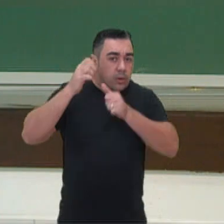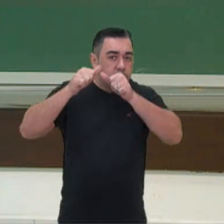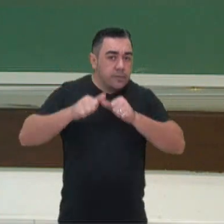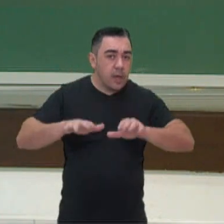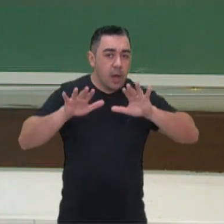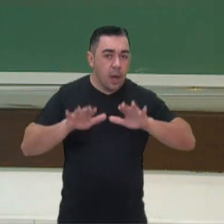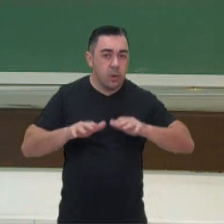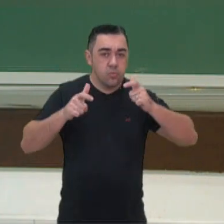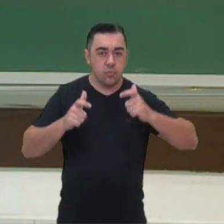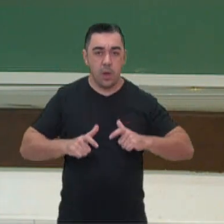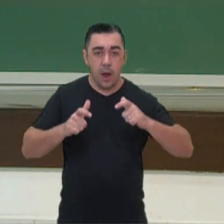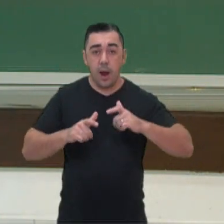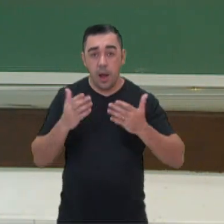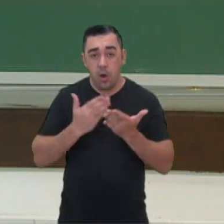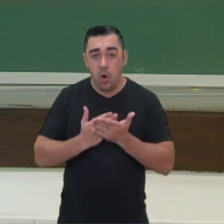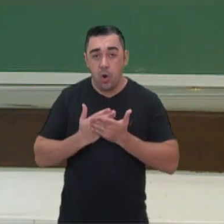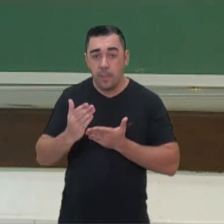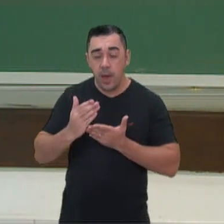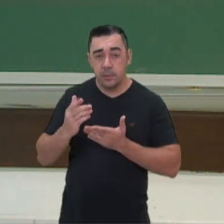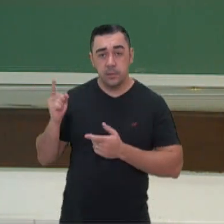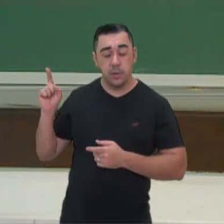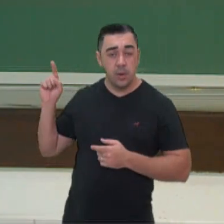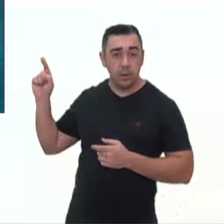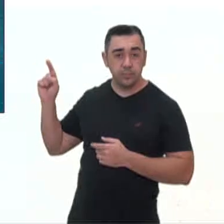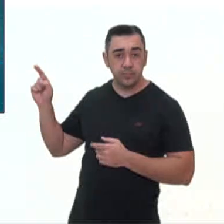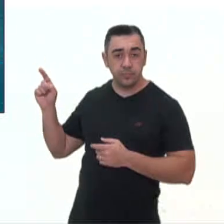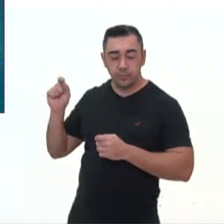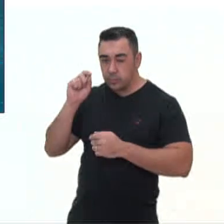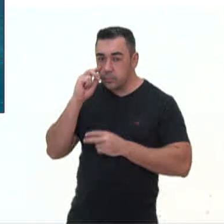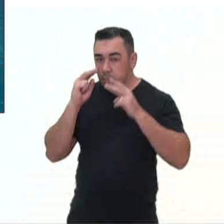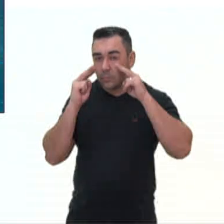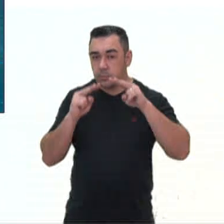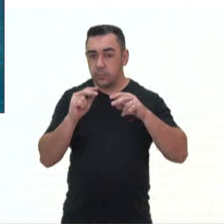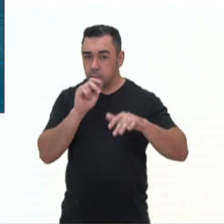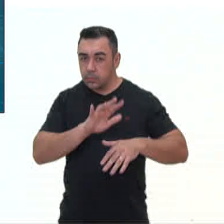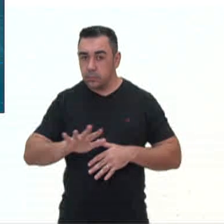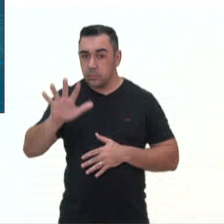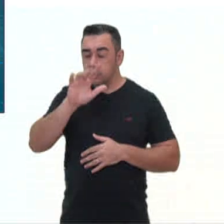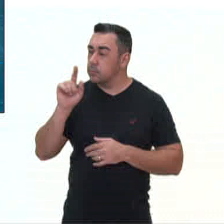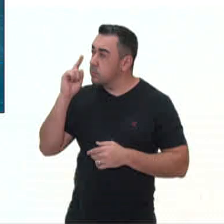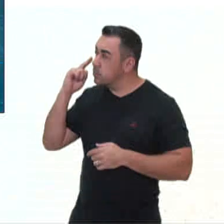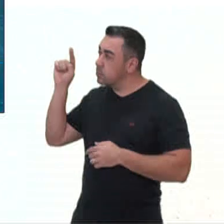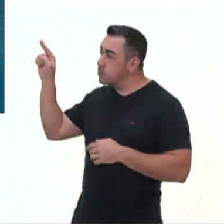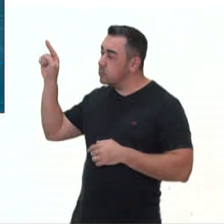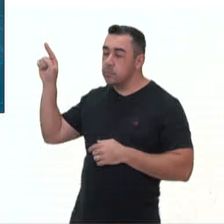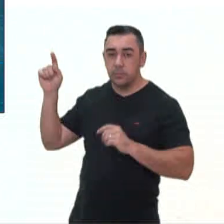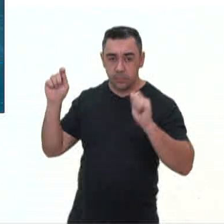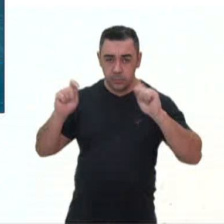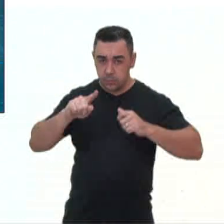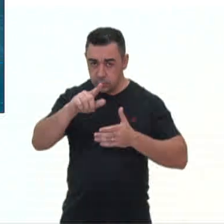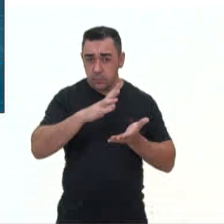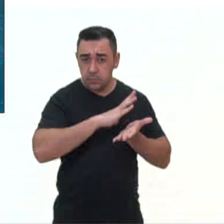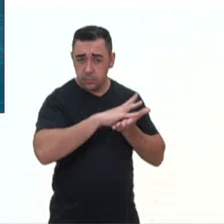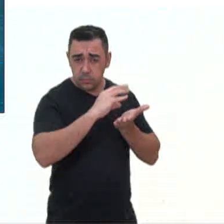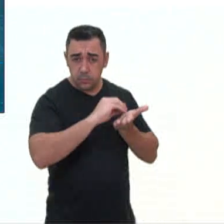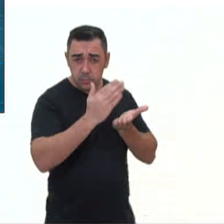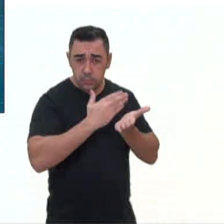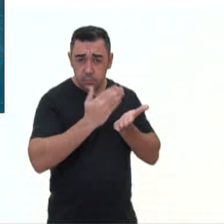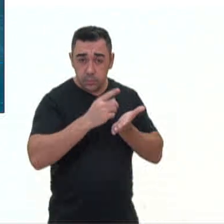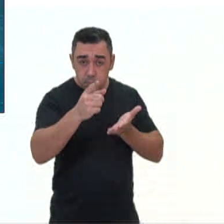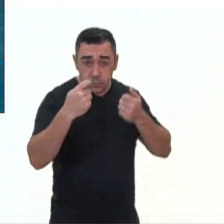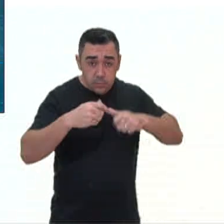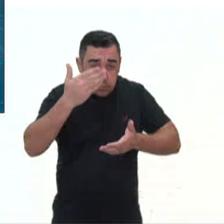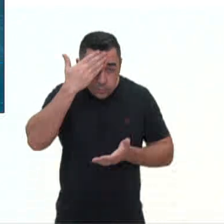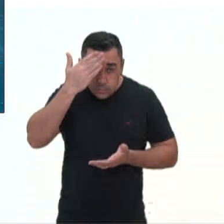esses são os primeiros lugares. Observe isso novamente, registre isso no seu material, porque você precisa